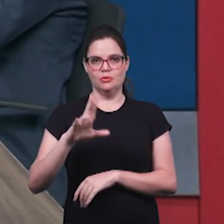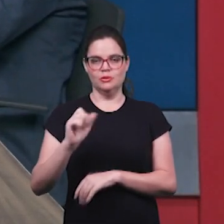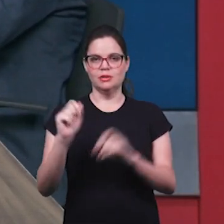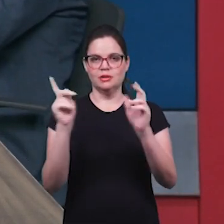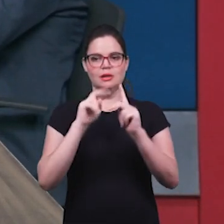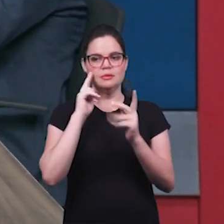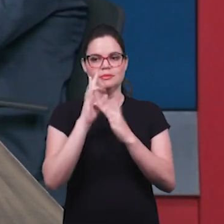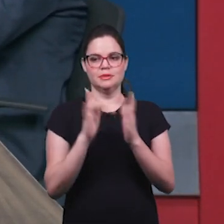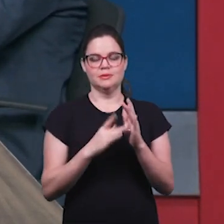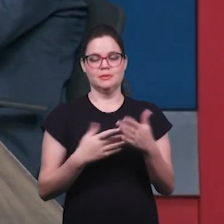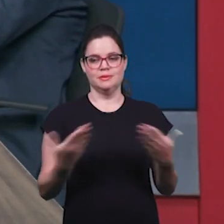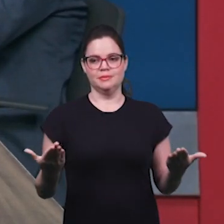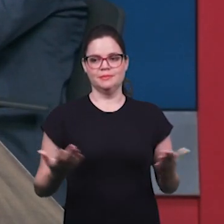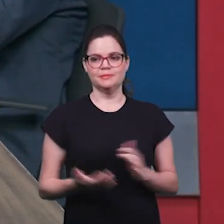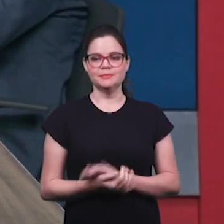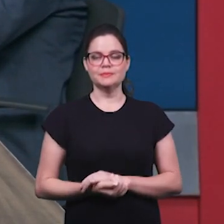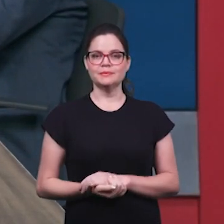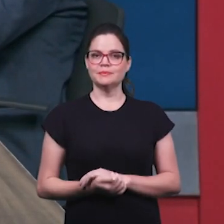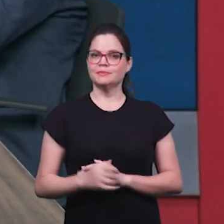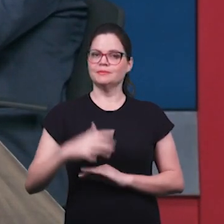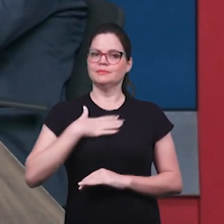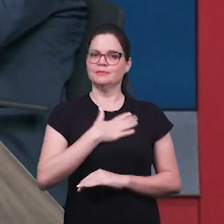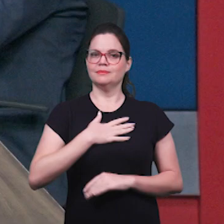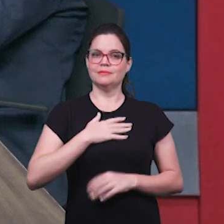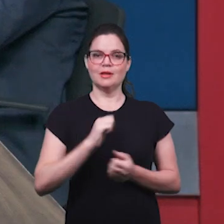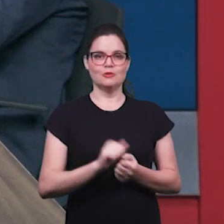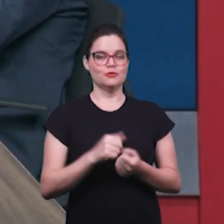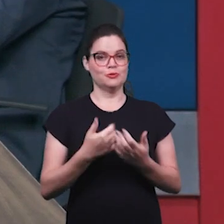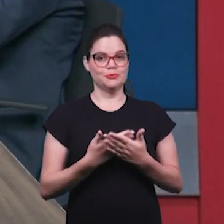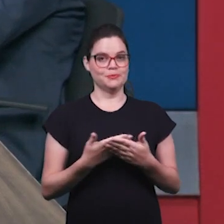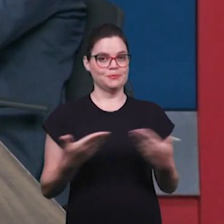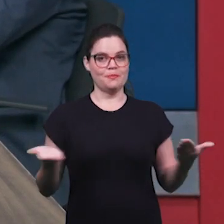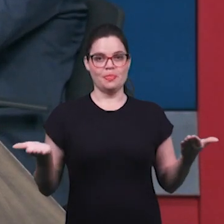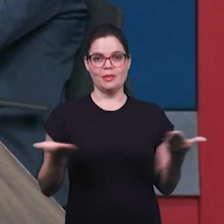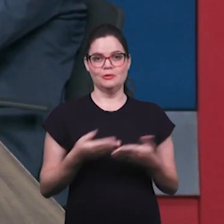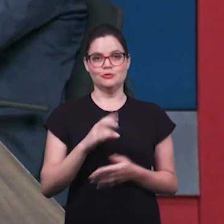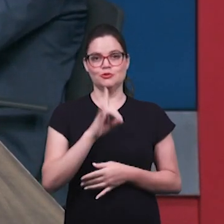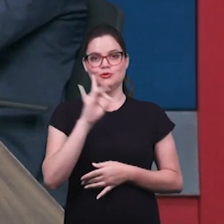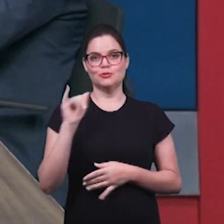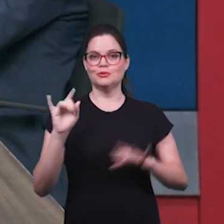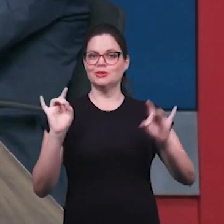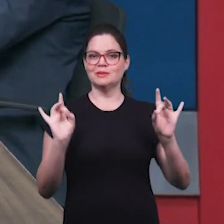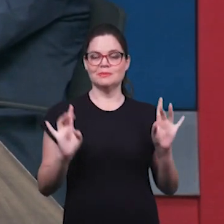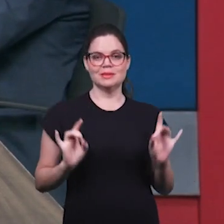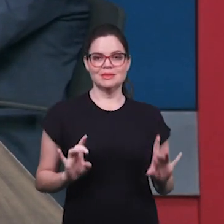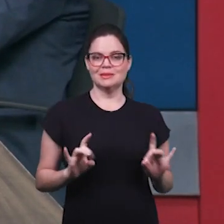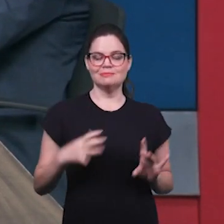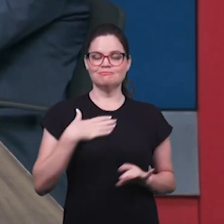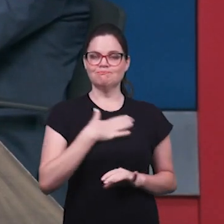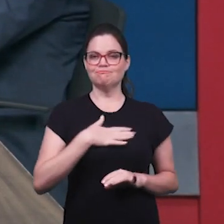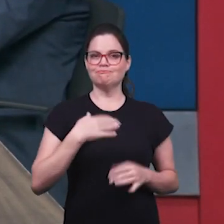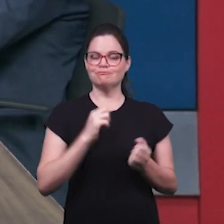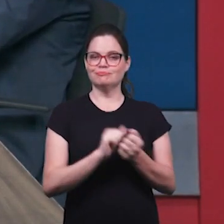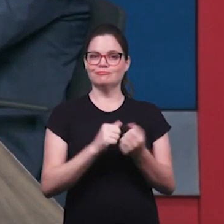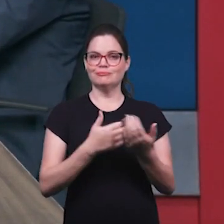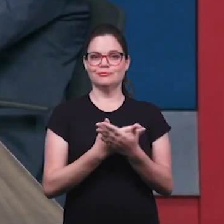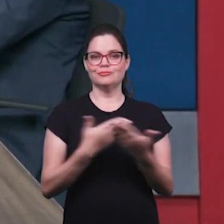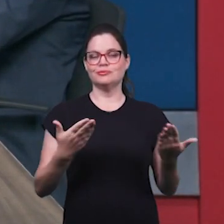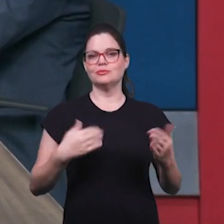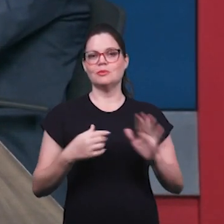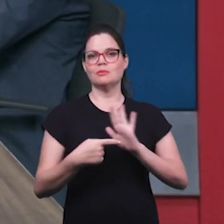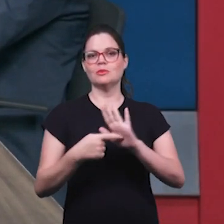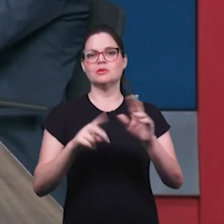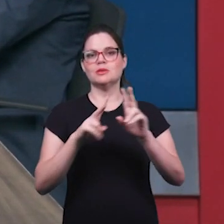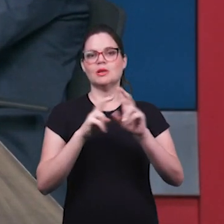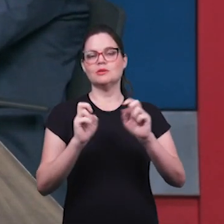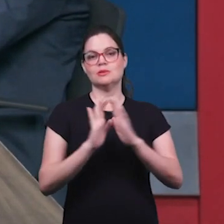A paz do Senhor a todos, é um prazer estarmos aqui nesse dia tão especial para falarmos da palavra